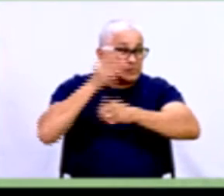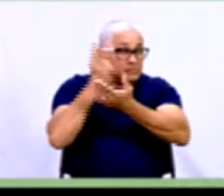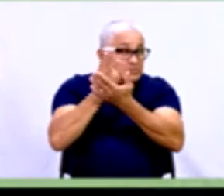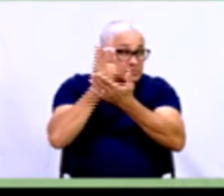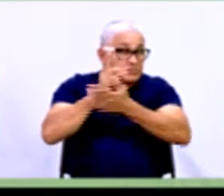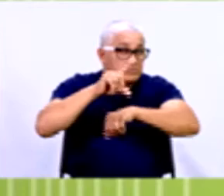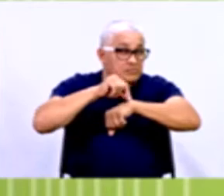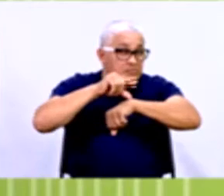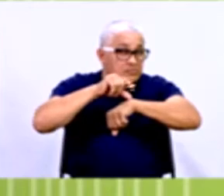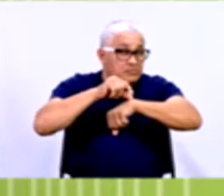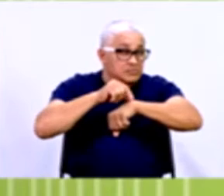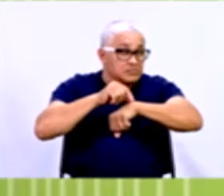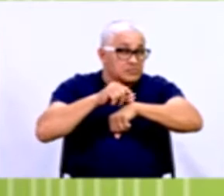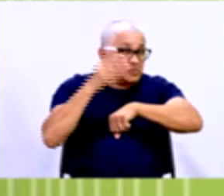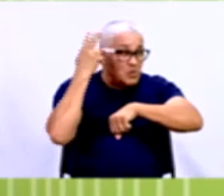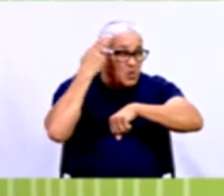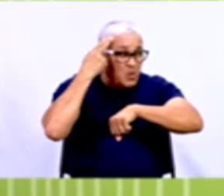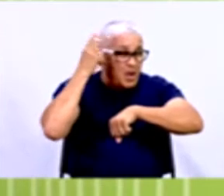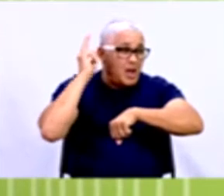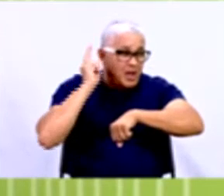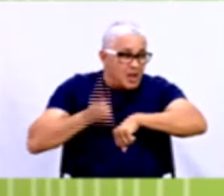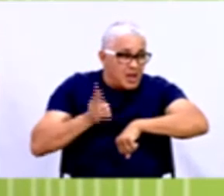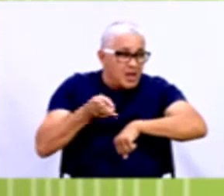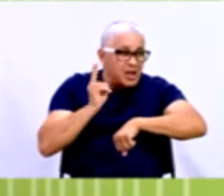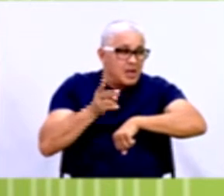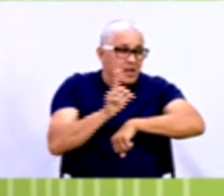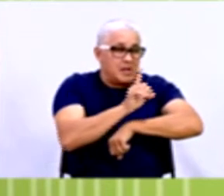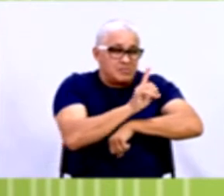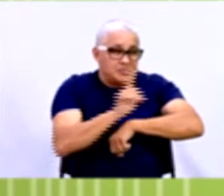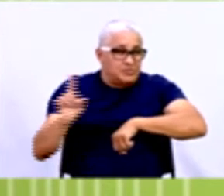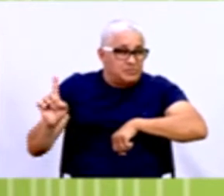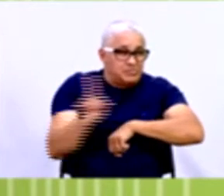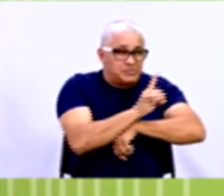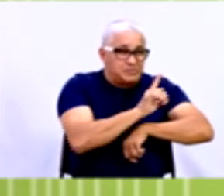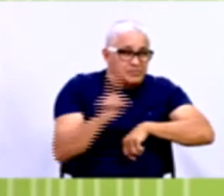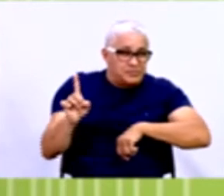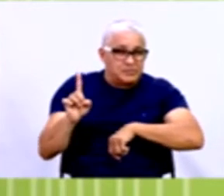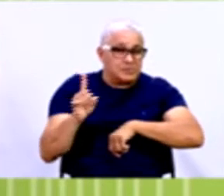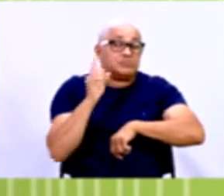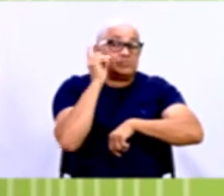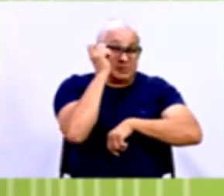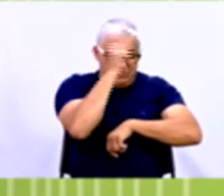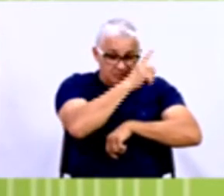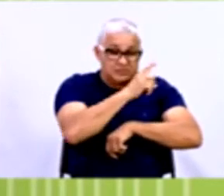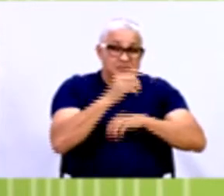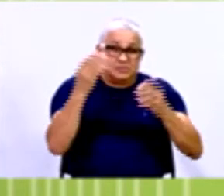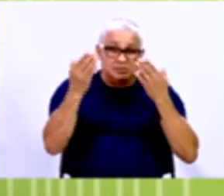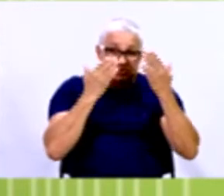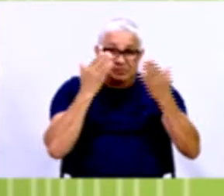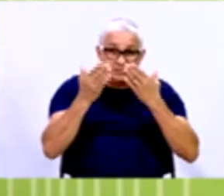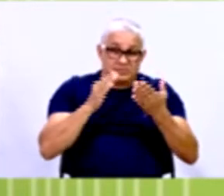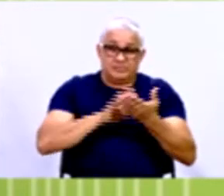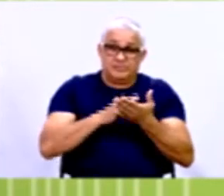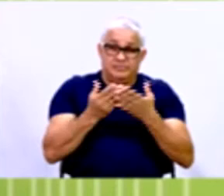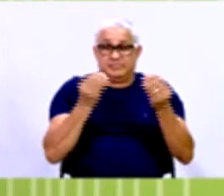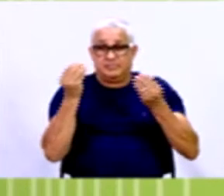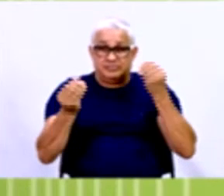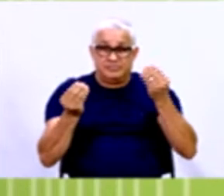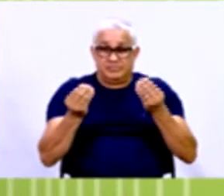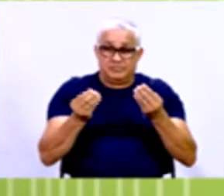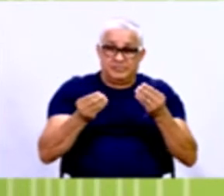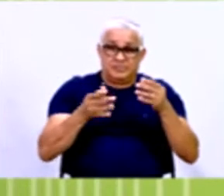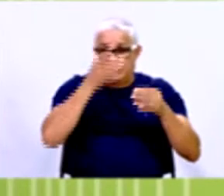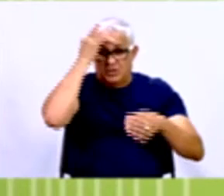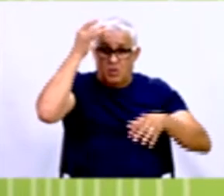está comumente habituado a fazer esse percurso, é também um pouco complicada a interpretação de um